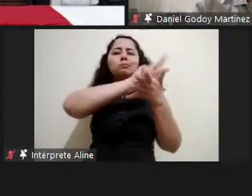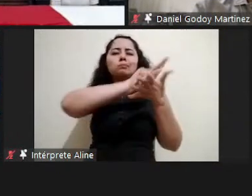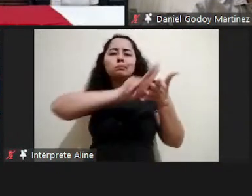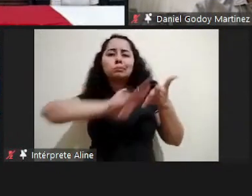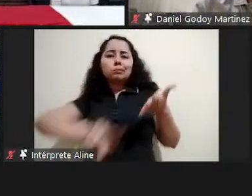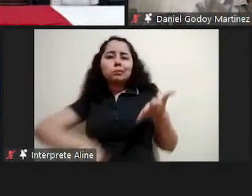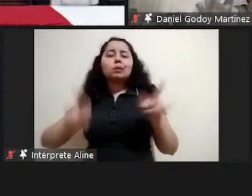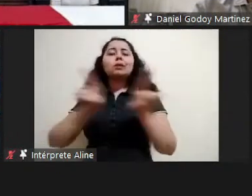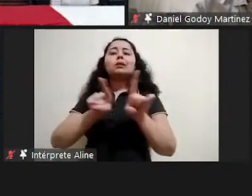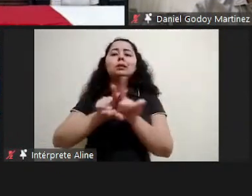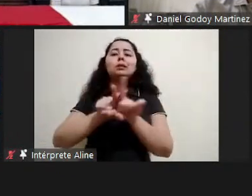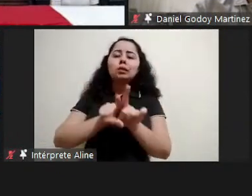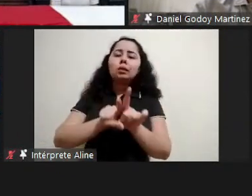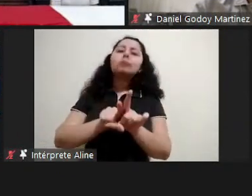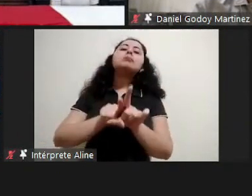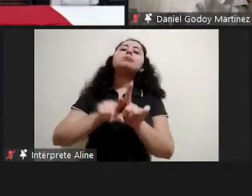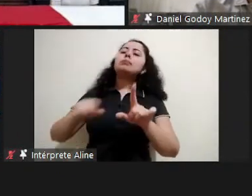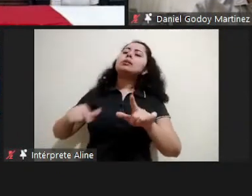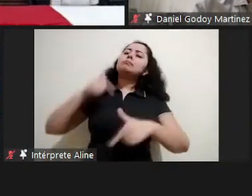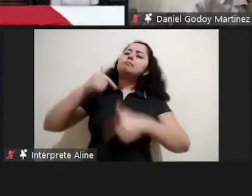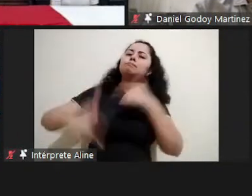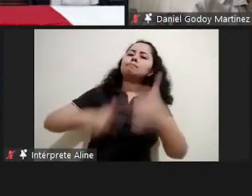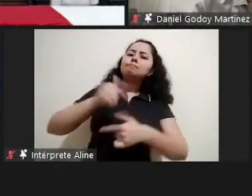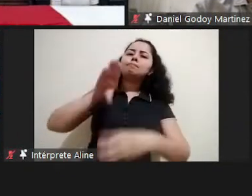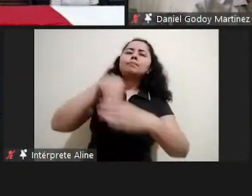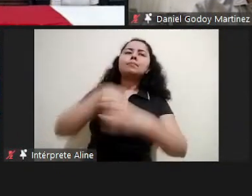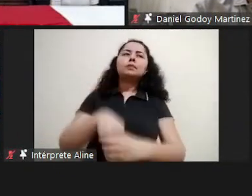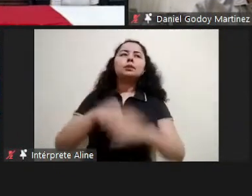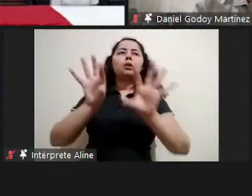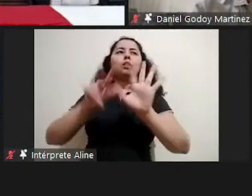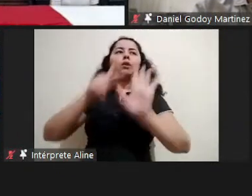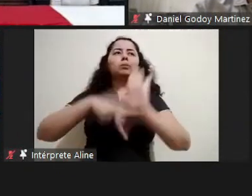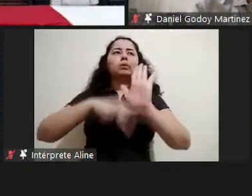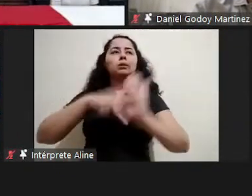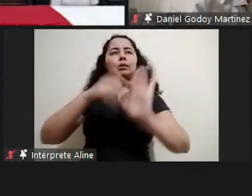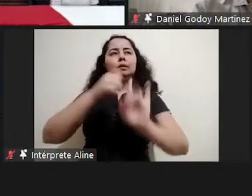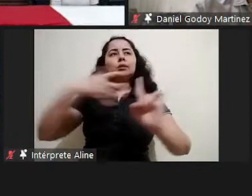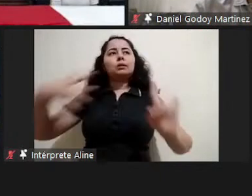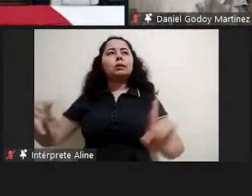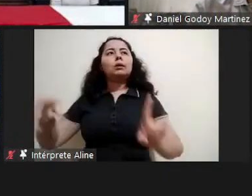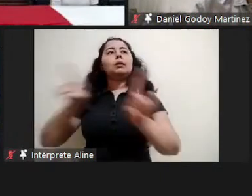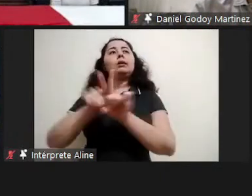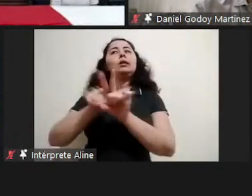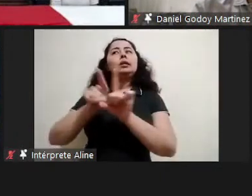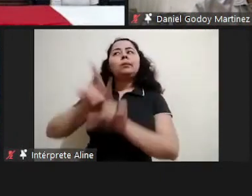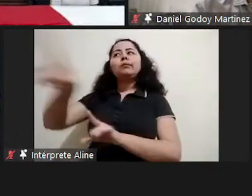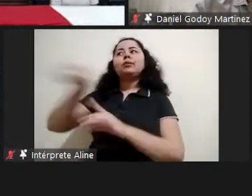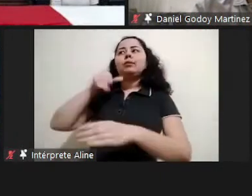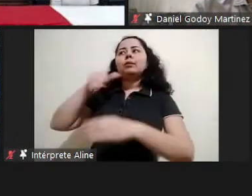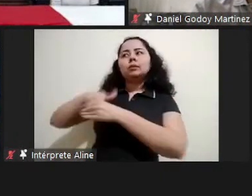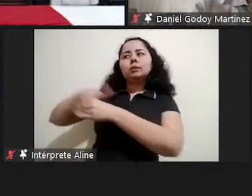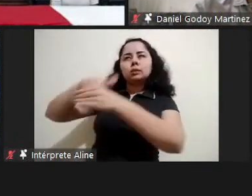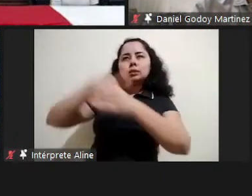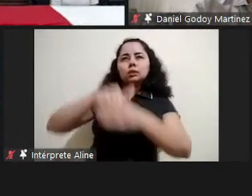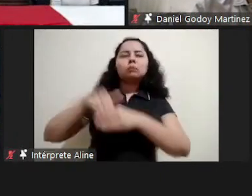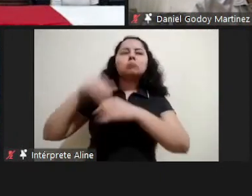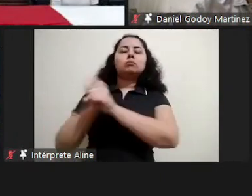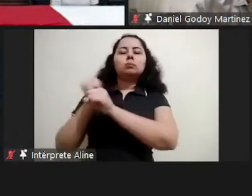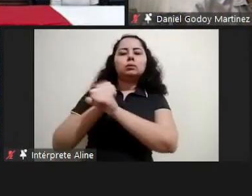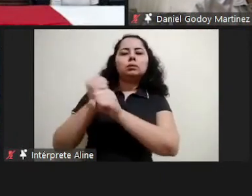diversos projetos de extensão, além de ter sido eleito para diversos mandatos como chefe de departamento e coordenador de